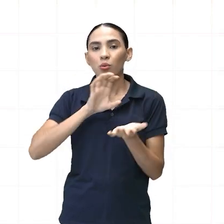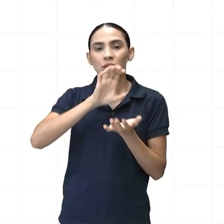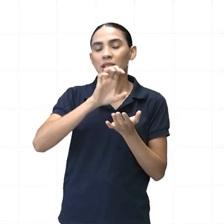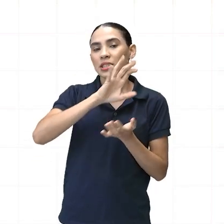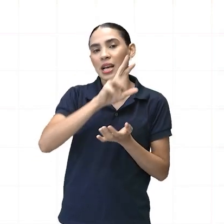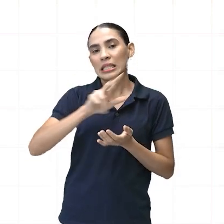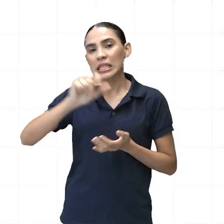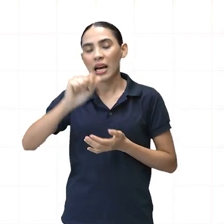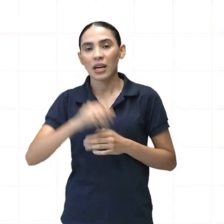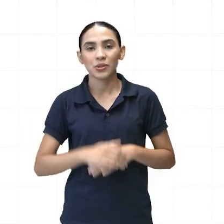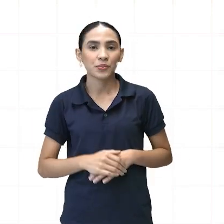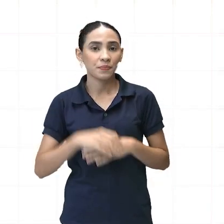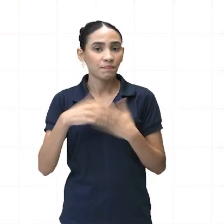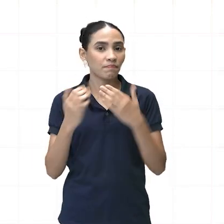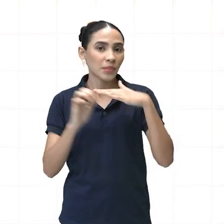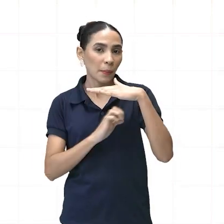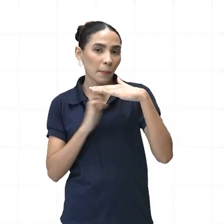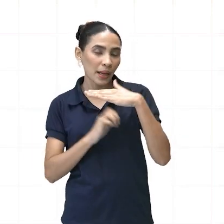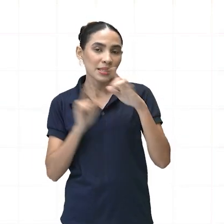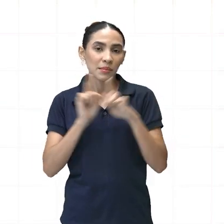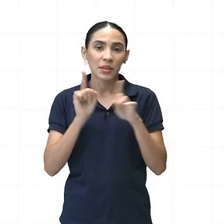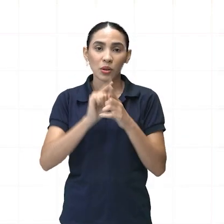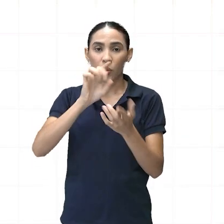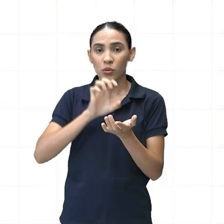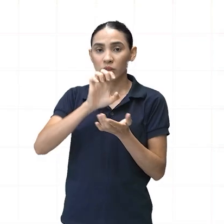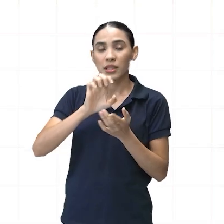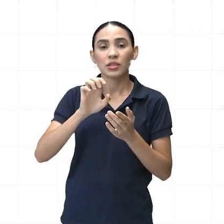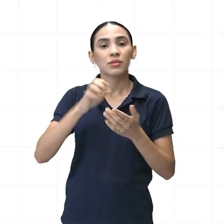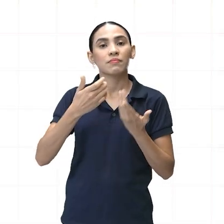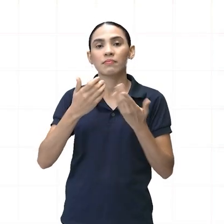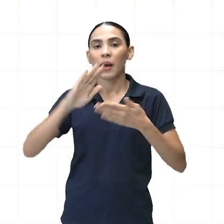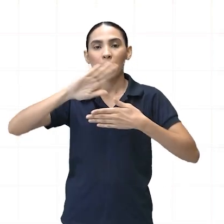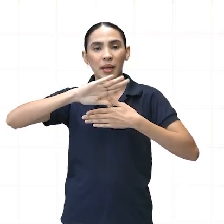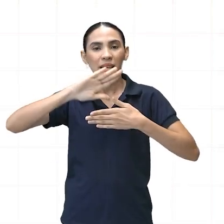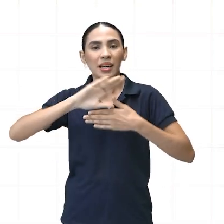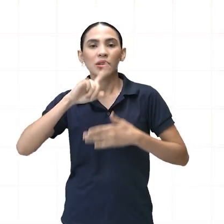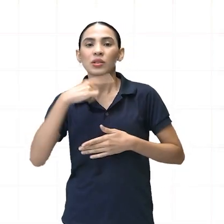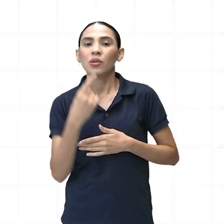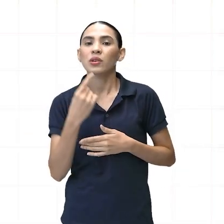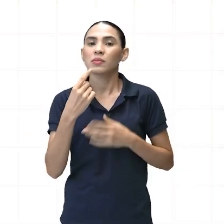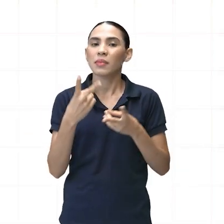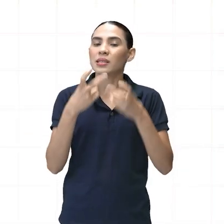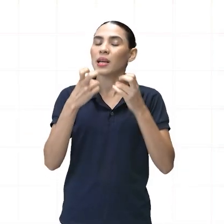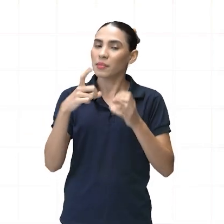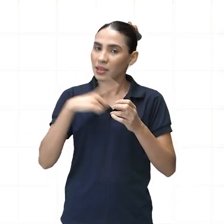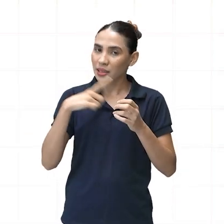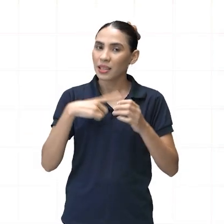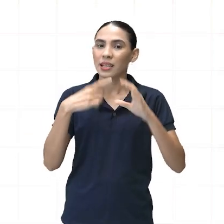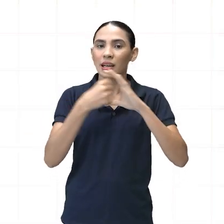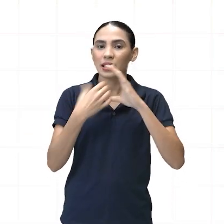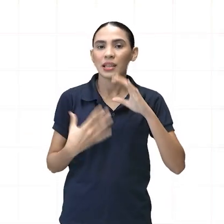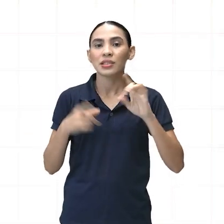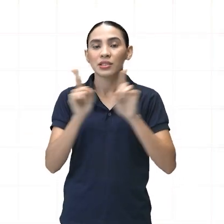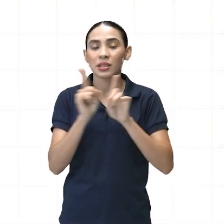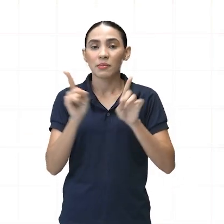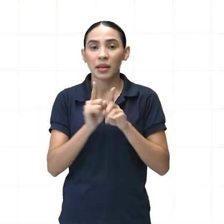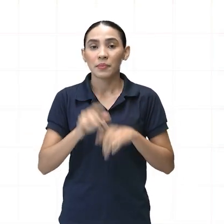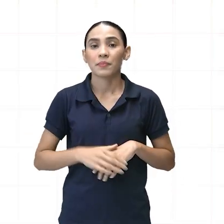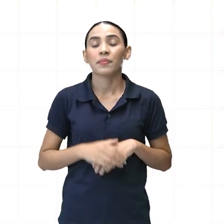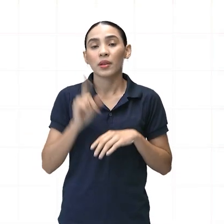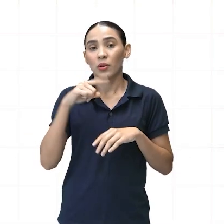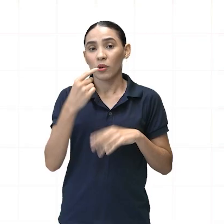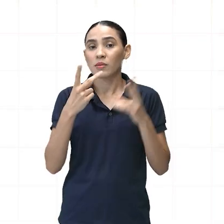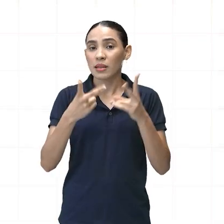continente asiático, a empresas do continente americano. Então a gente observa que acaba tendo essas características, onde a